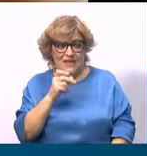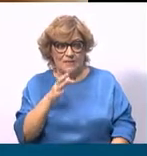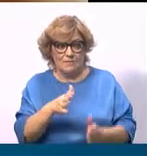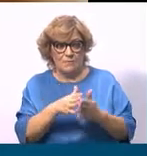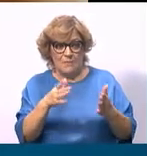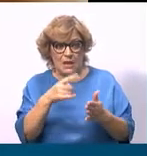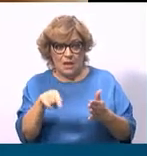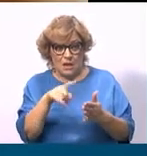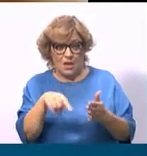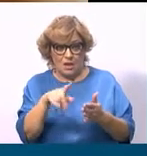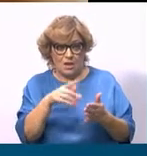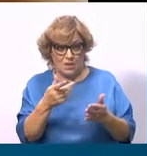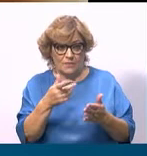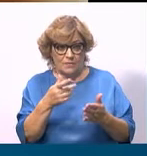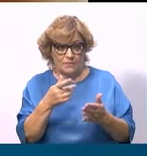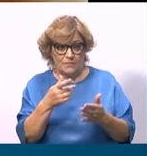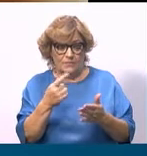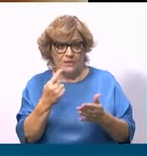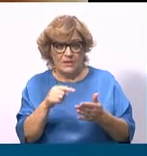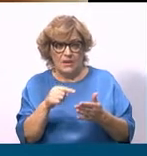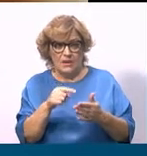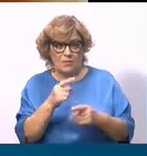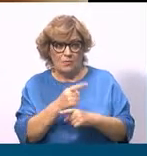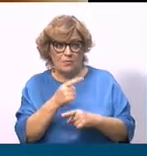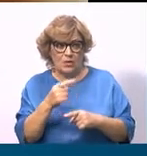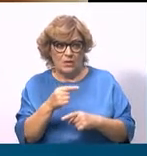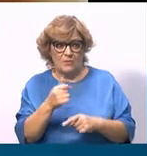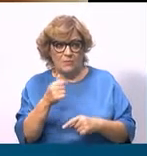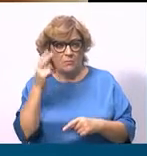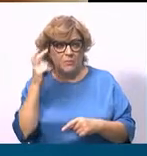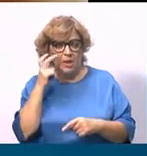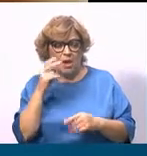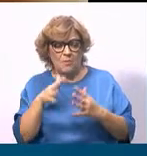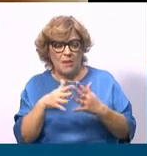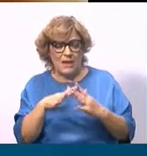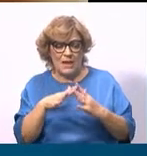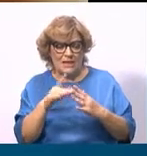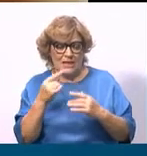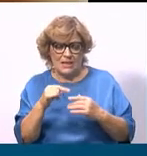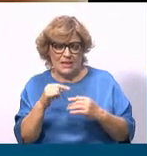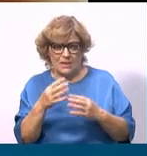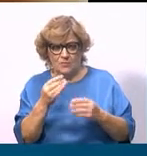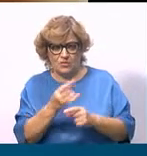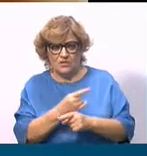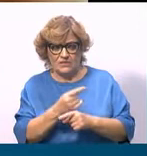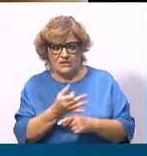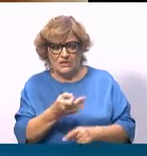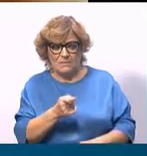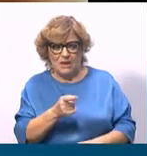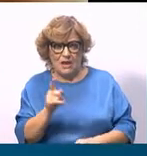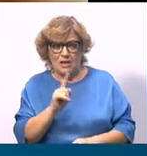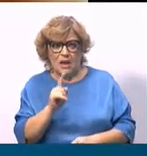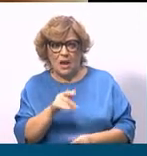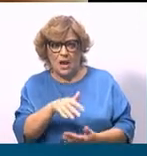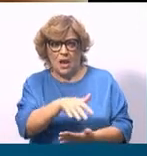esmagadora maioria das vezes, tendo uma causa biomecânica subjacente. Isto é, muitas das vezes os pés não